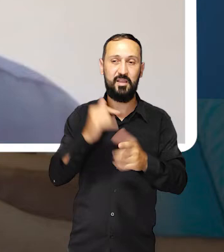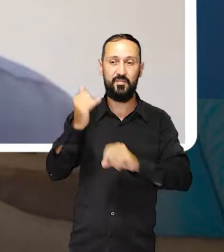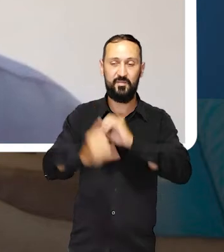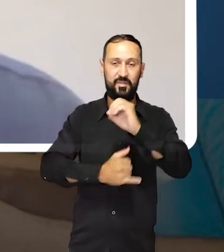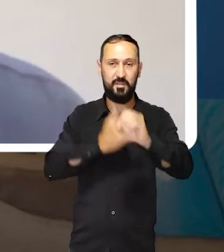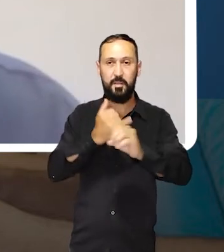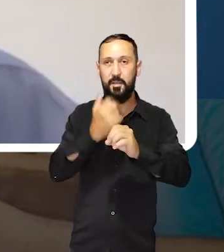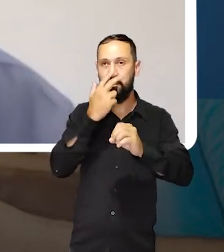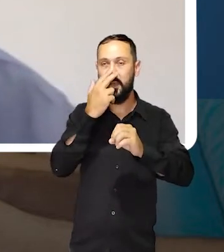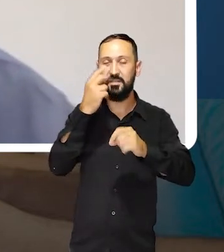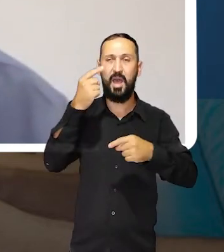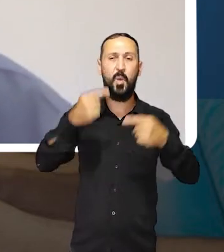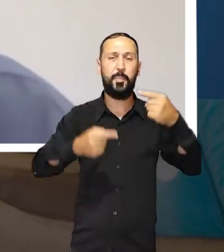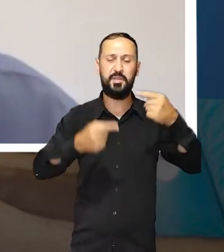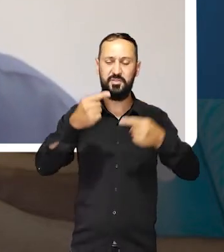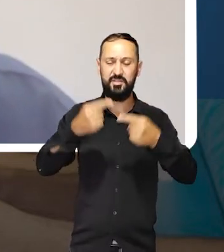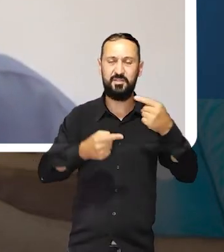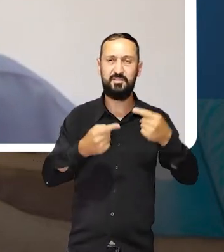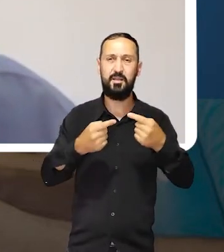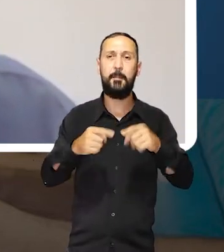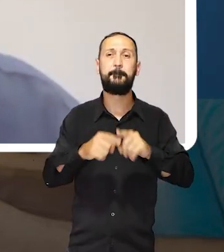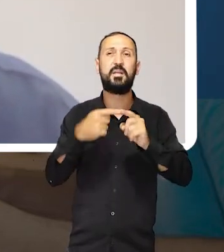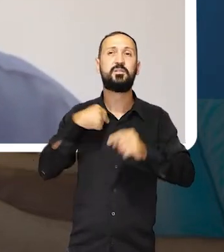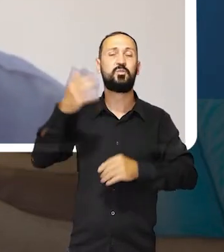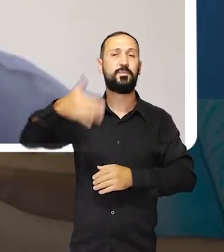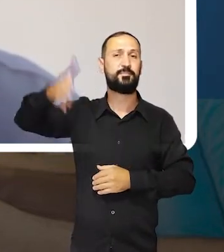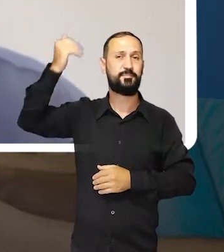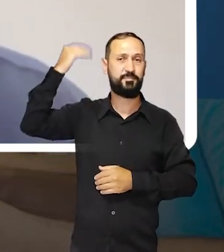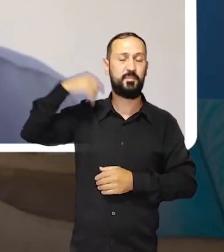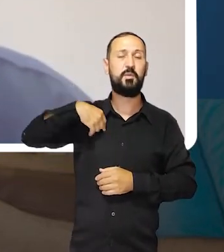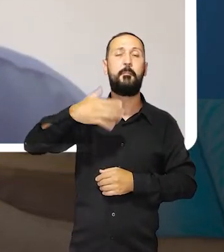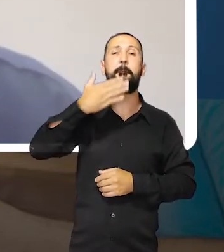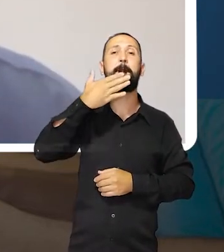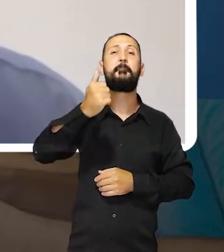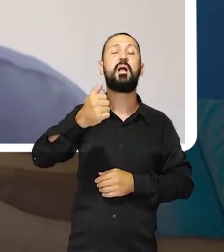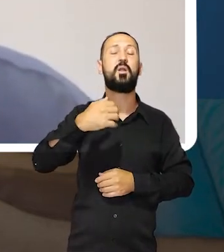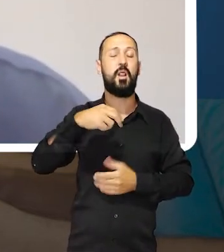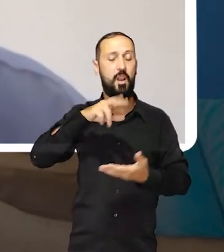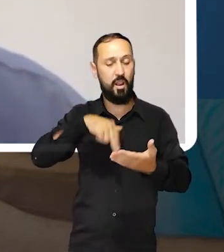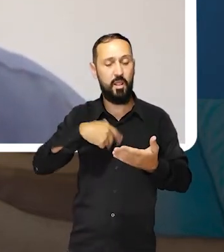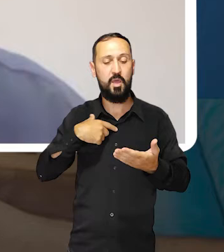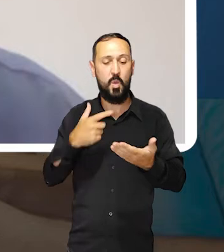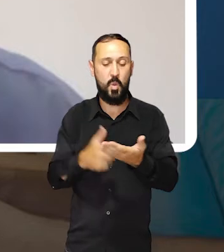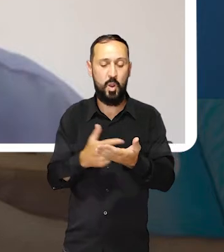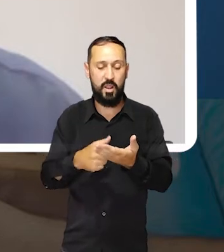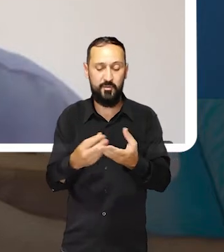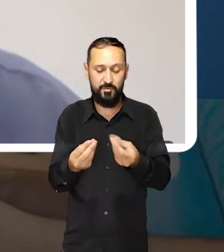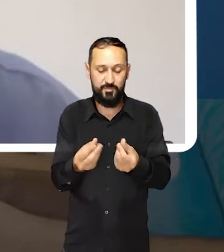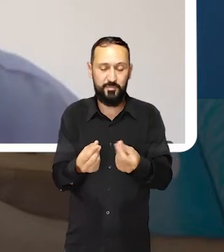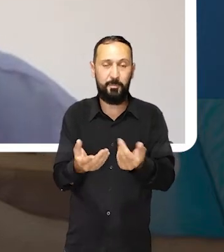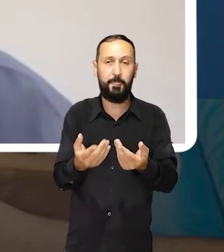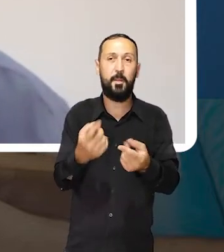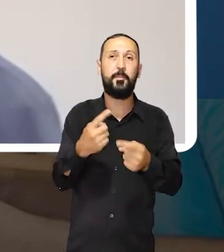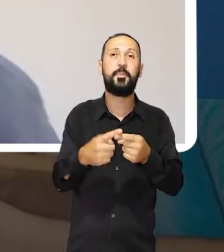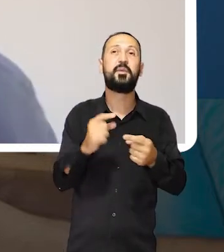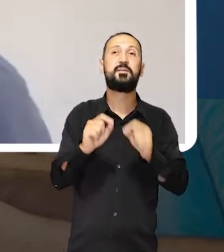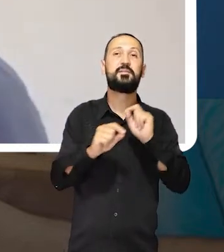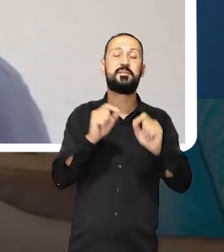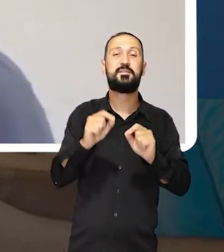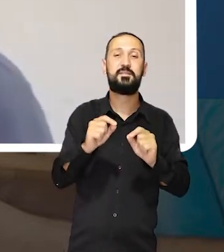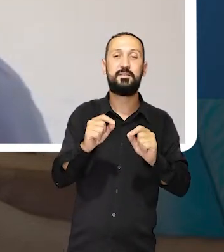está competindo com o livro físico. Mas eu sou das antigas, eu prefiro o livro físico, porque